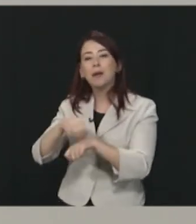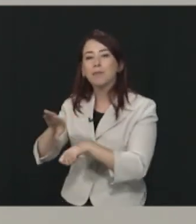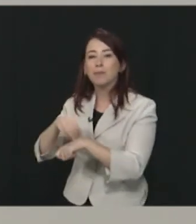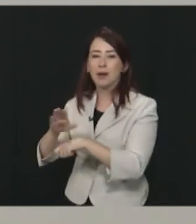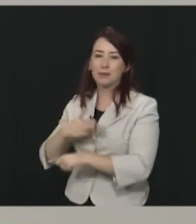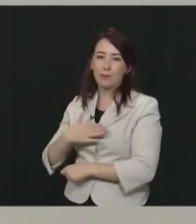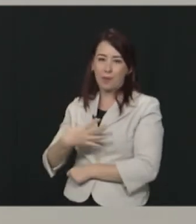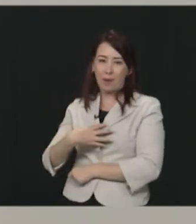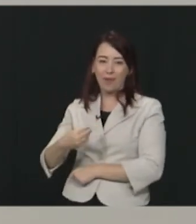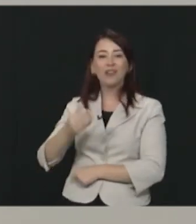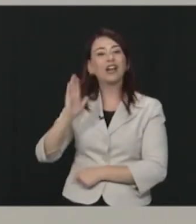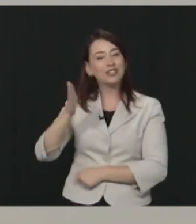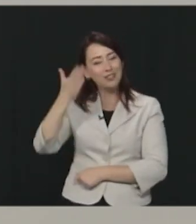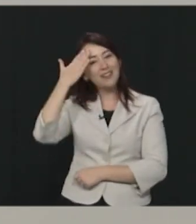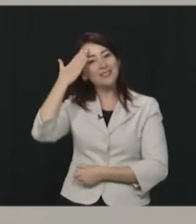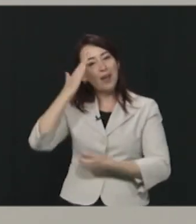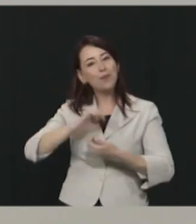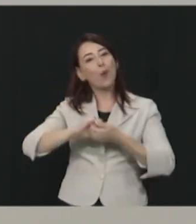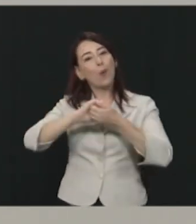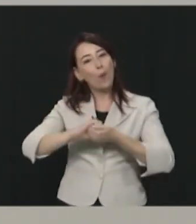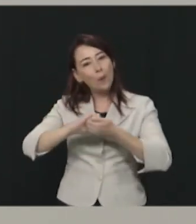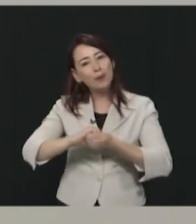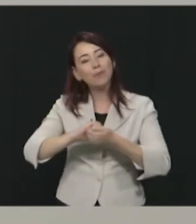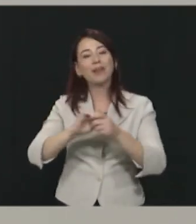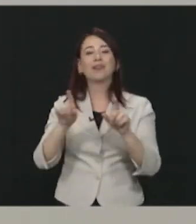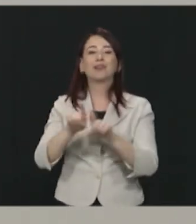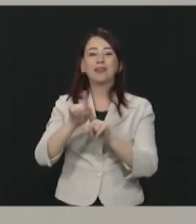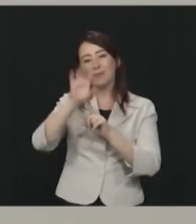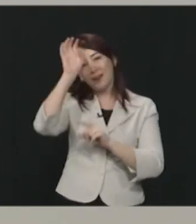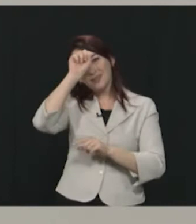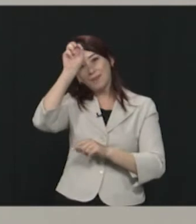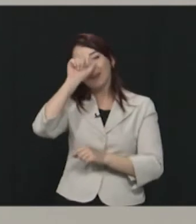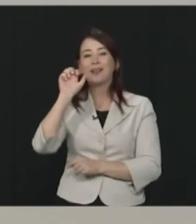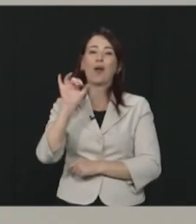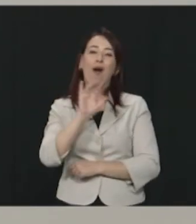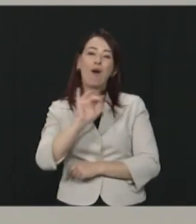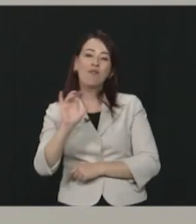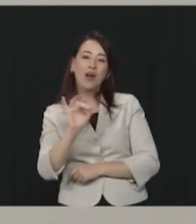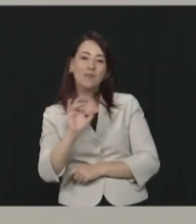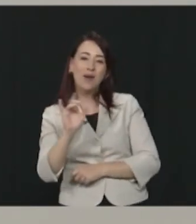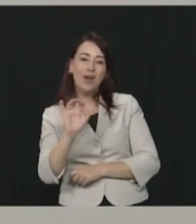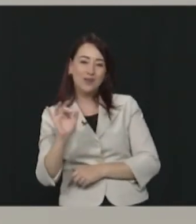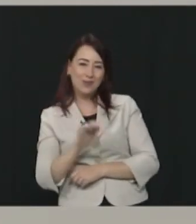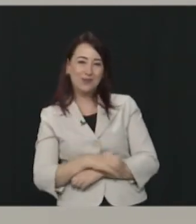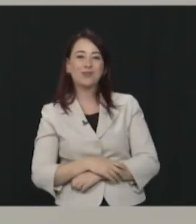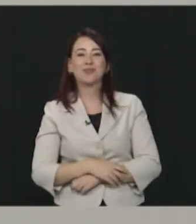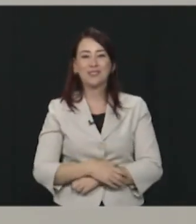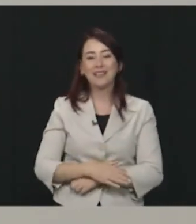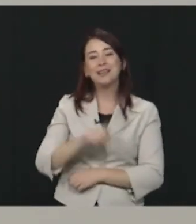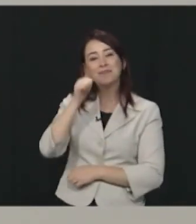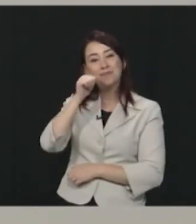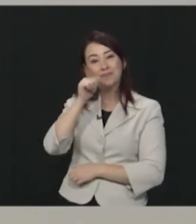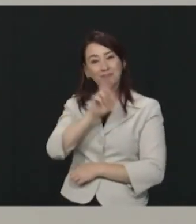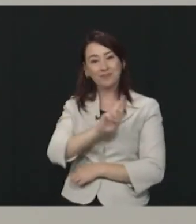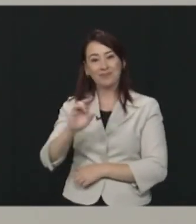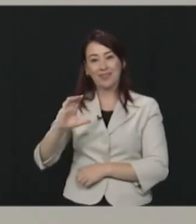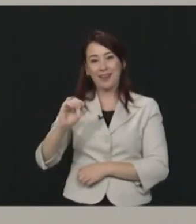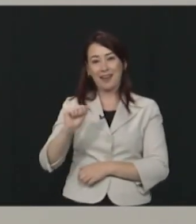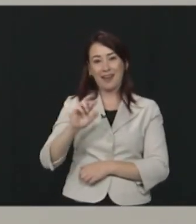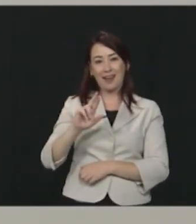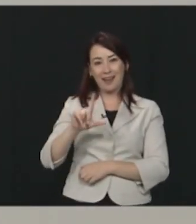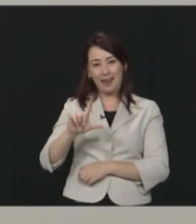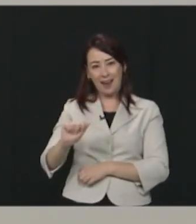os cumprimentos e está aprendendo alfabeto em Libras. Obrigada. Essa foi a Carla Ramalho, a gente que